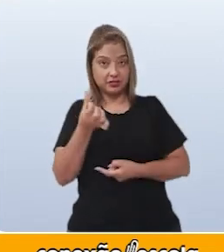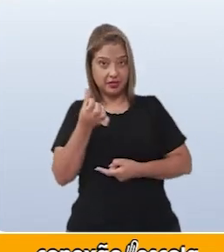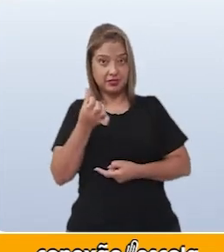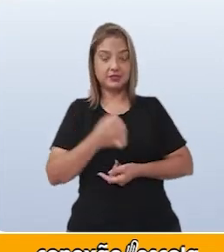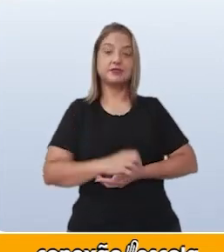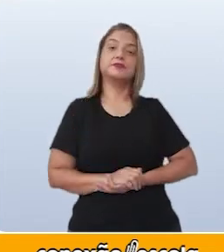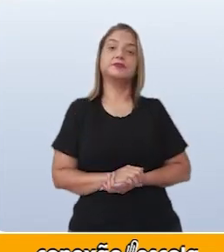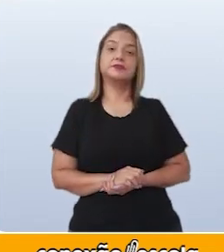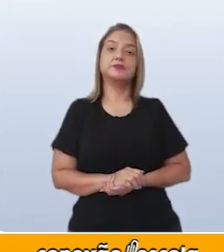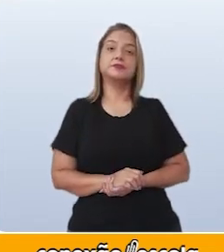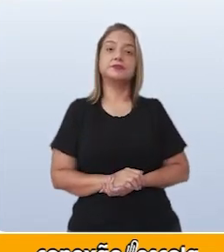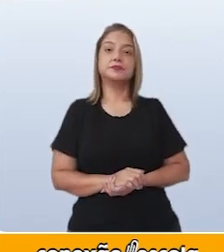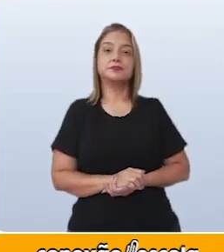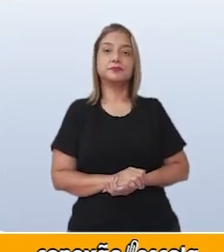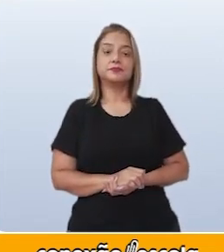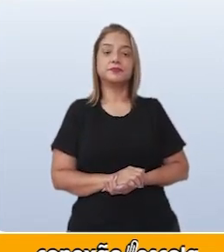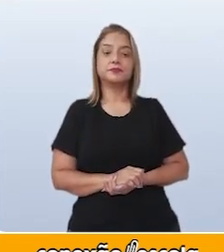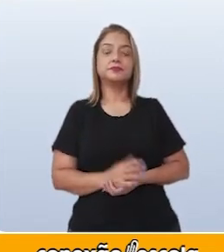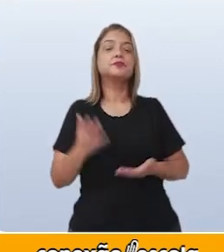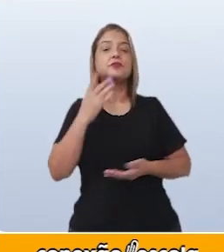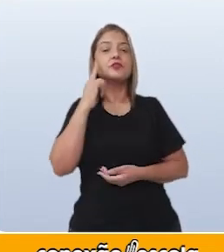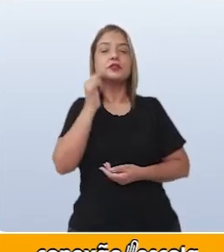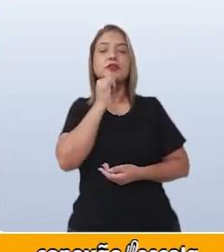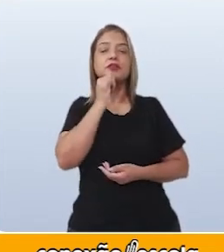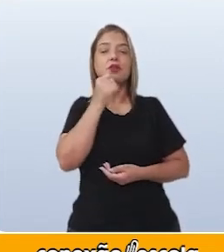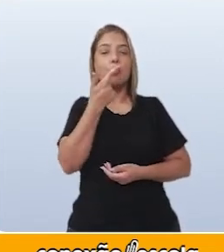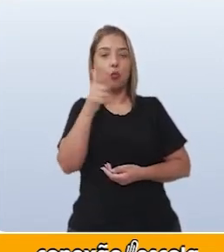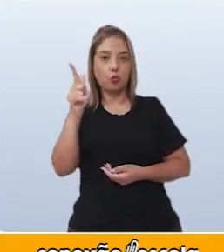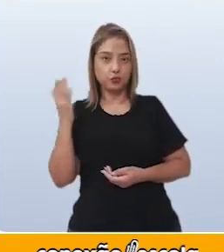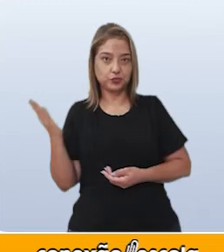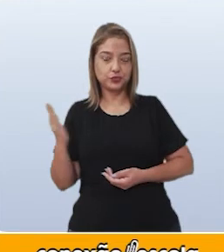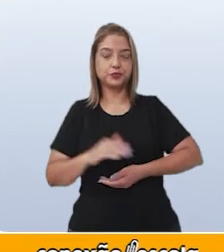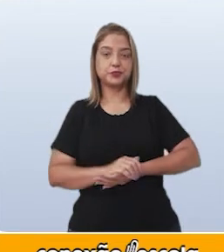6. Vamos ver outro exemplo.